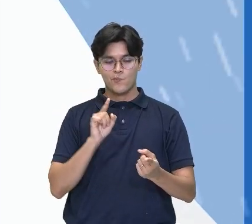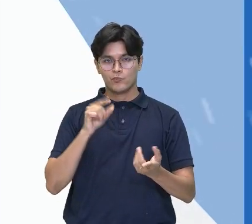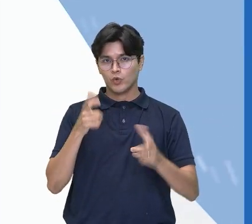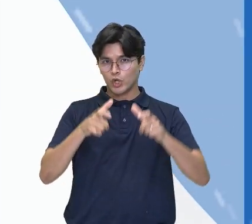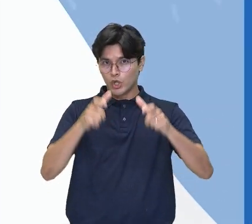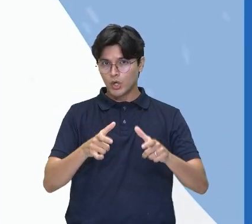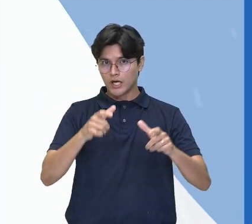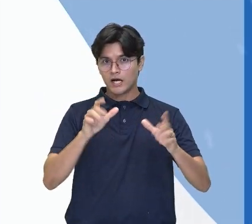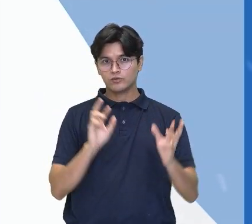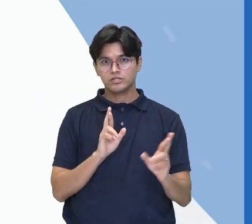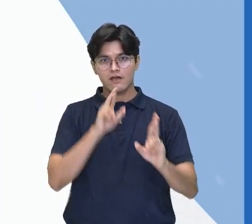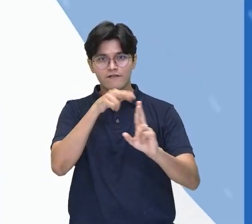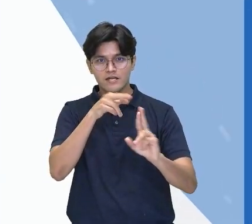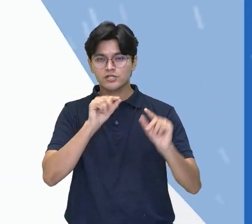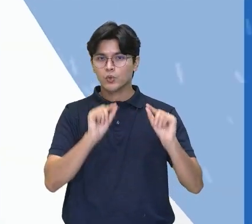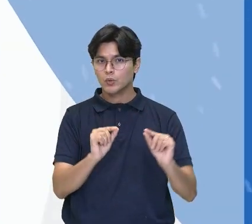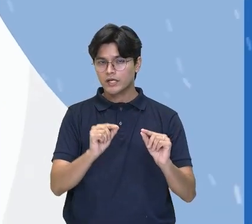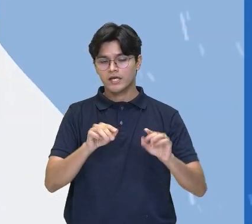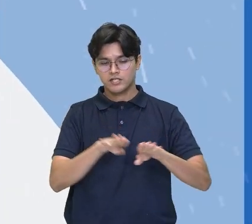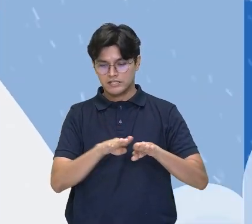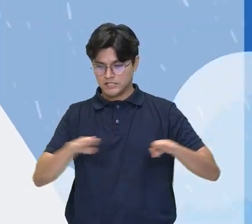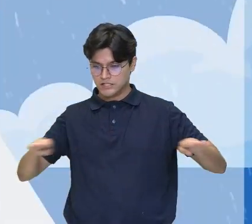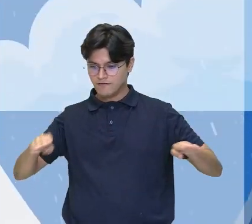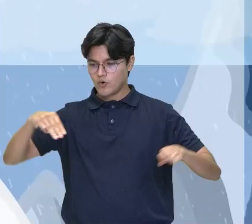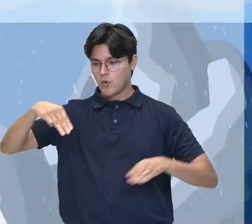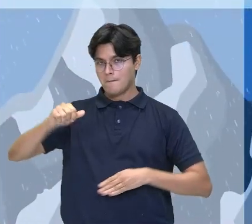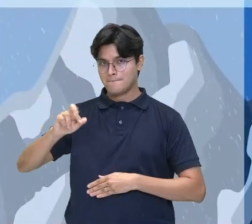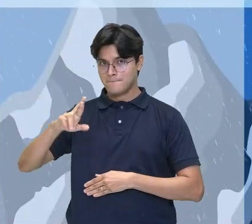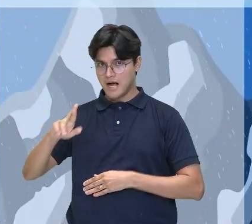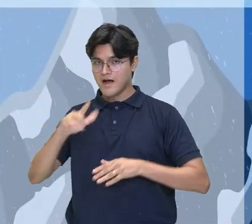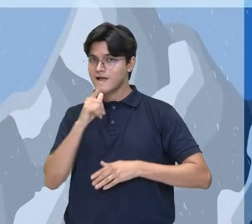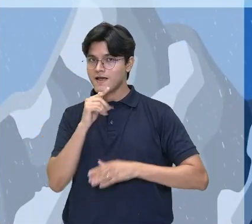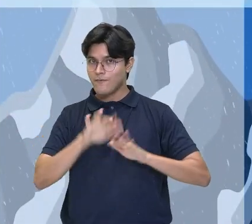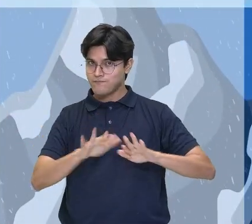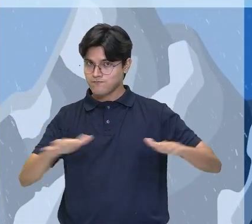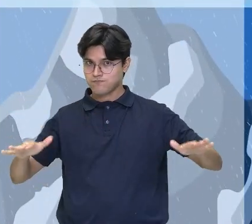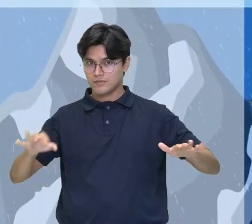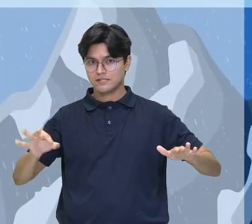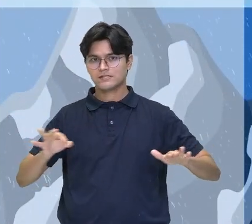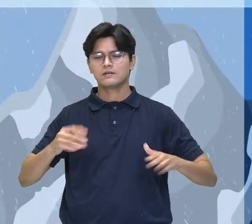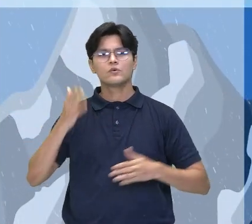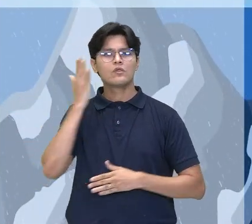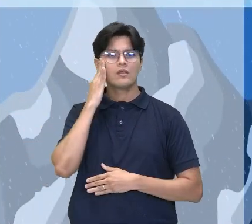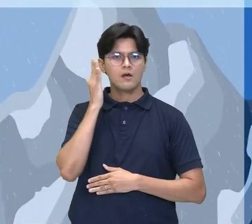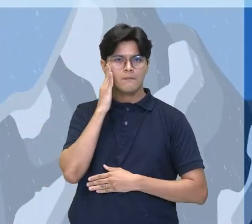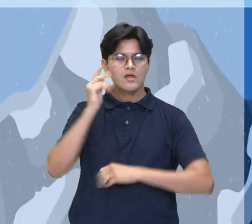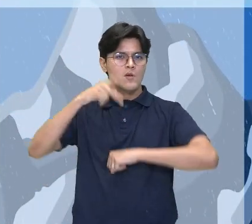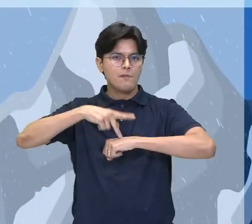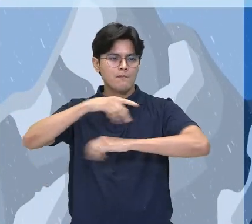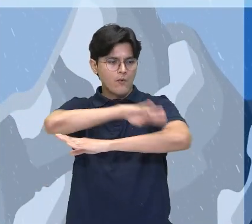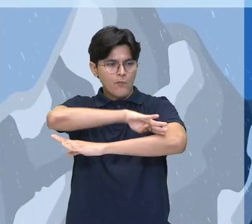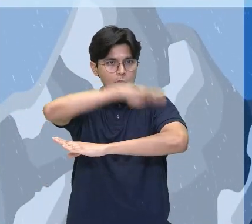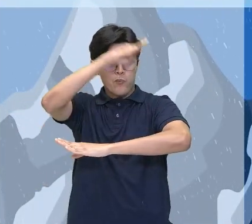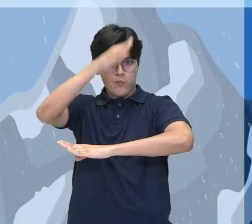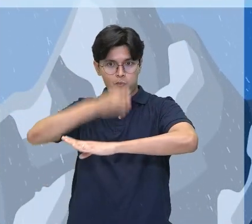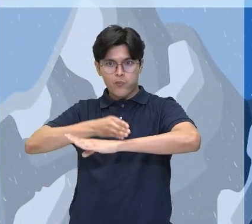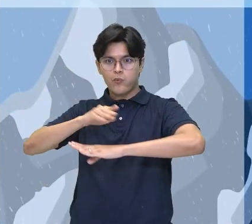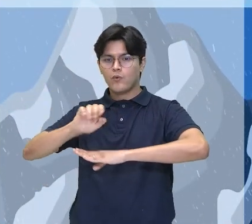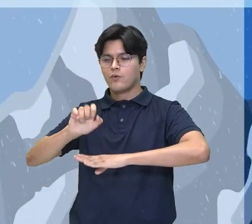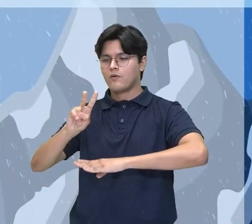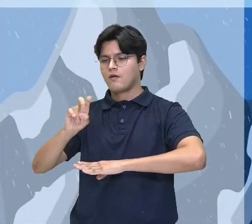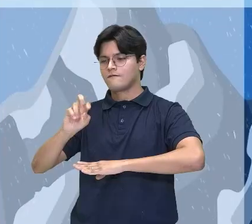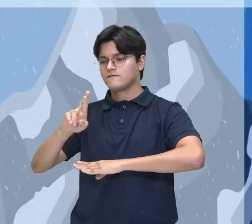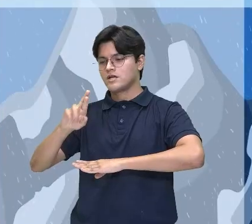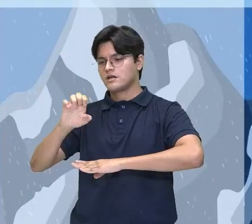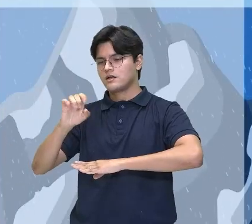ao exemplo do Monte Everest. Você sabia que seu topo é o ponto mais alto do mundo? Está situado a mais